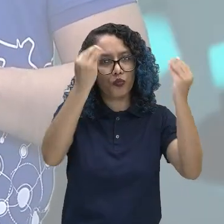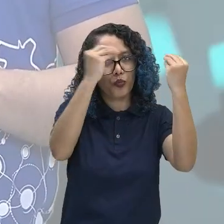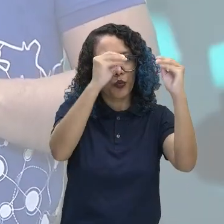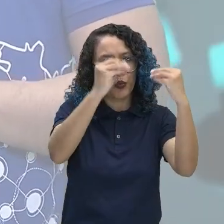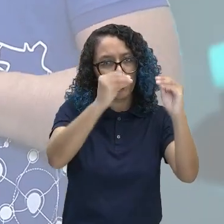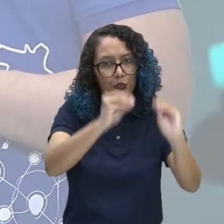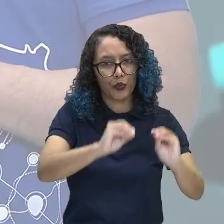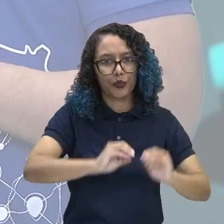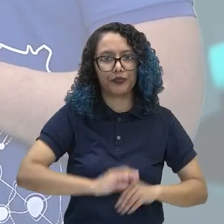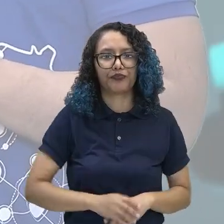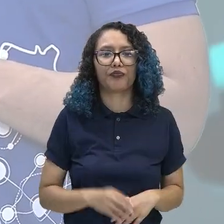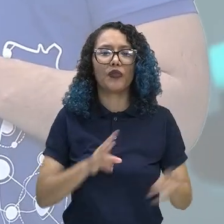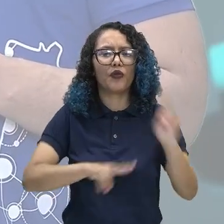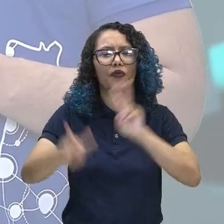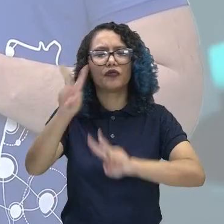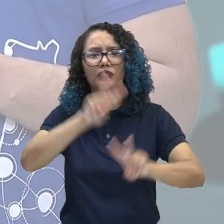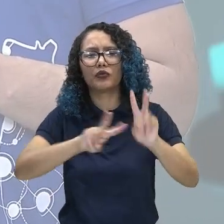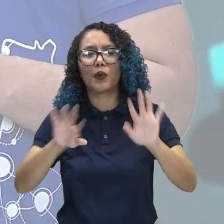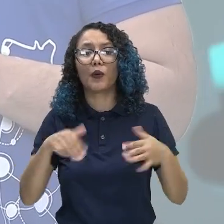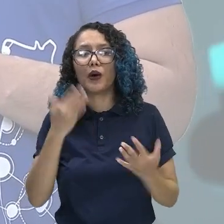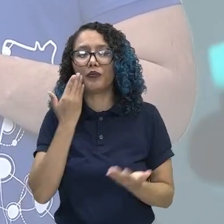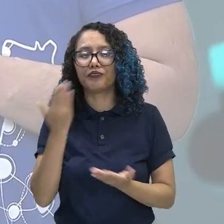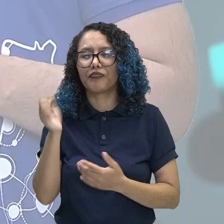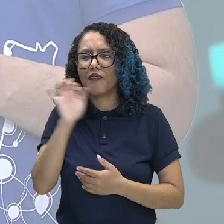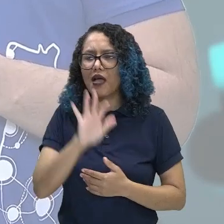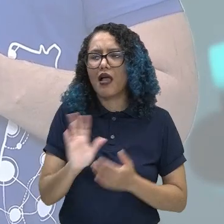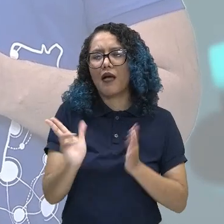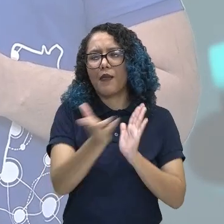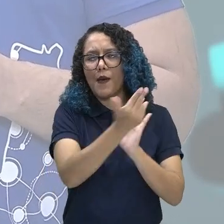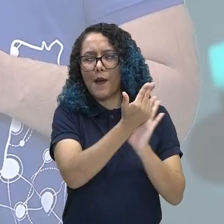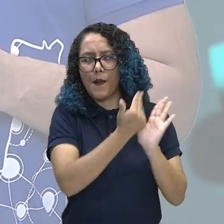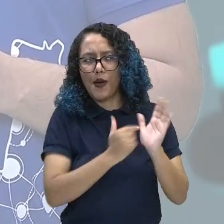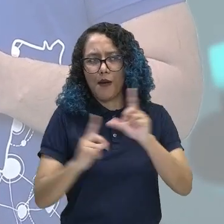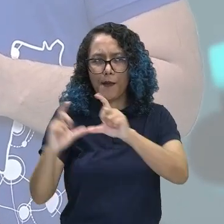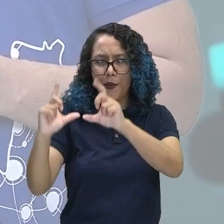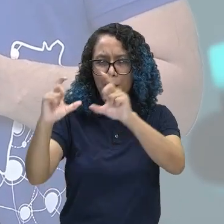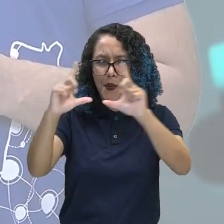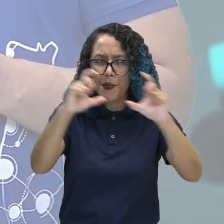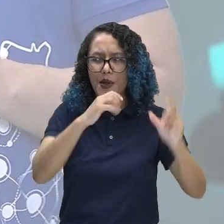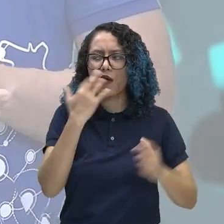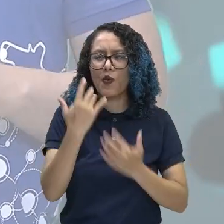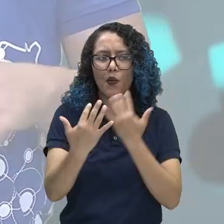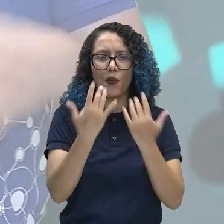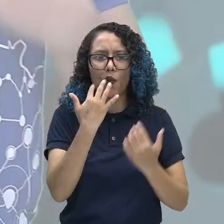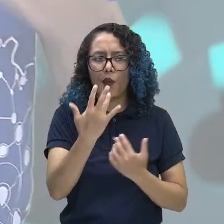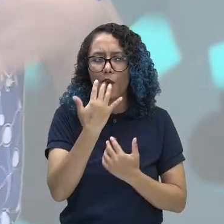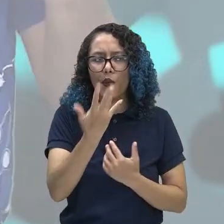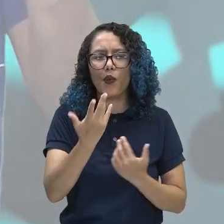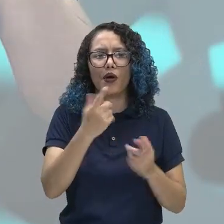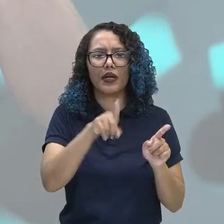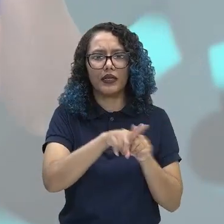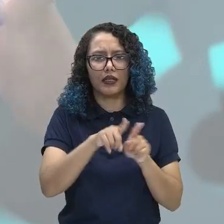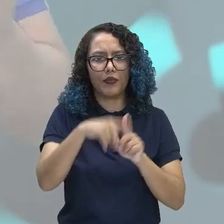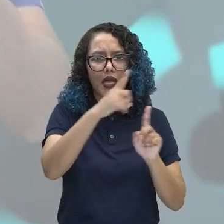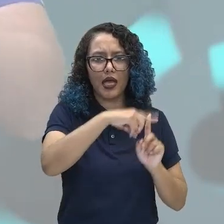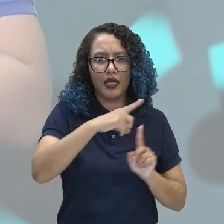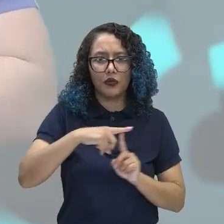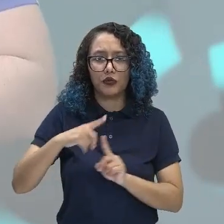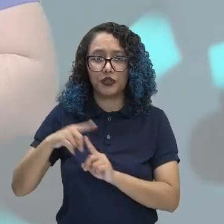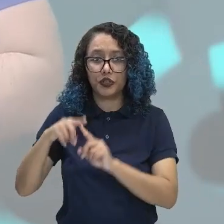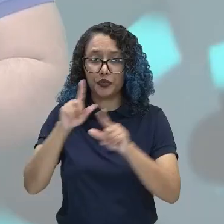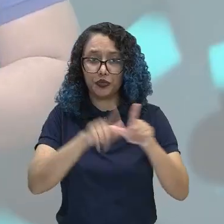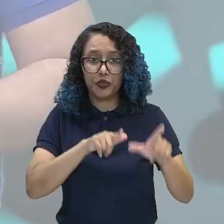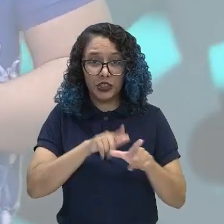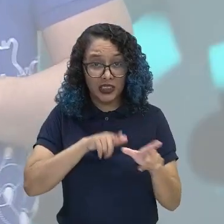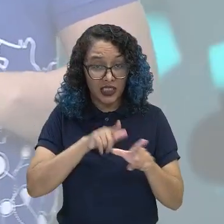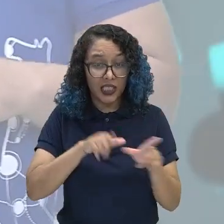colocando aqui para vocês, nós vamos ter imagens, desenhos, fotos, cores, tipografia das letras, a forma como as letras